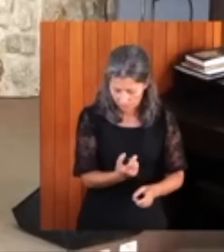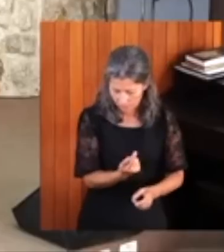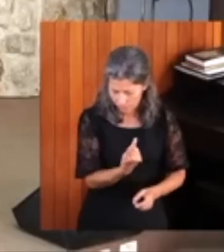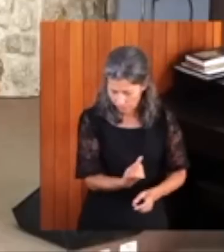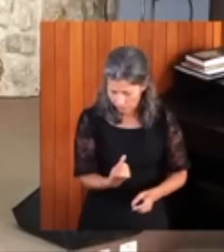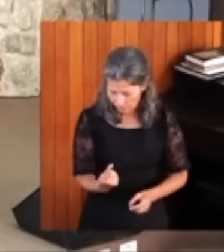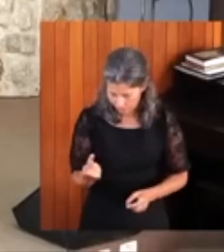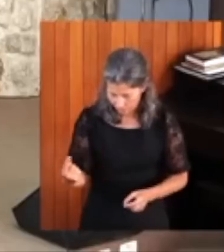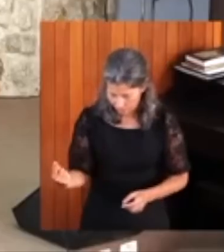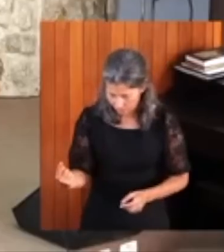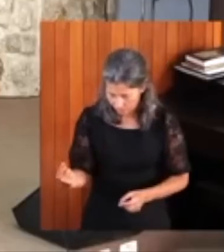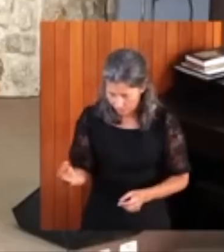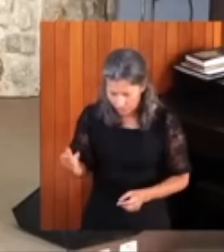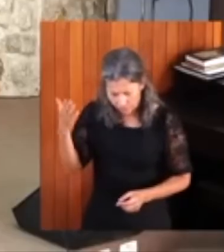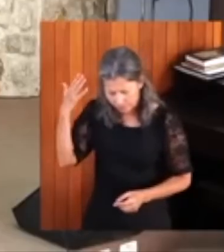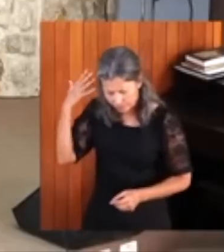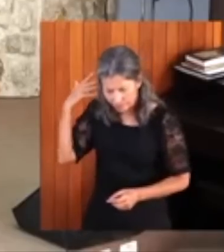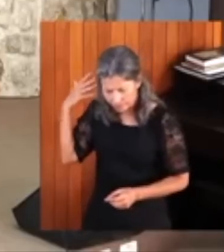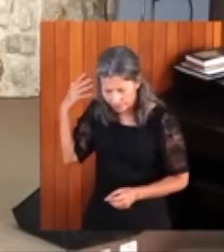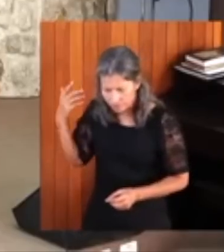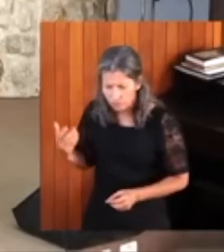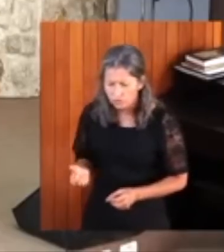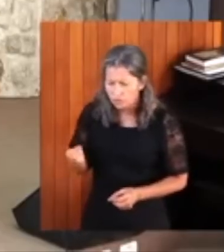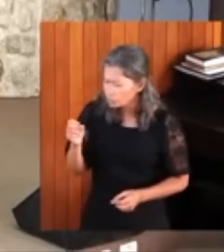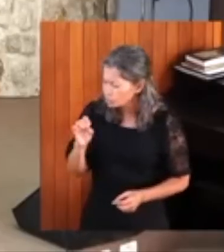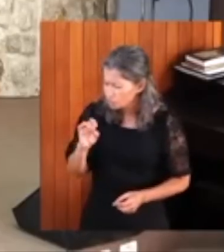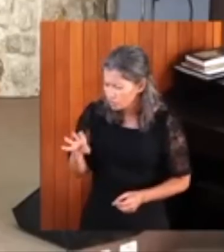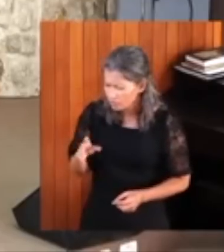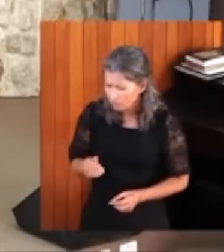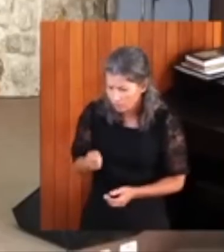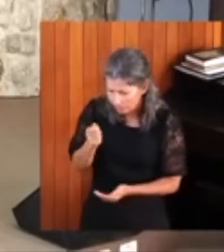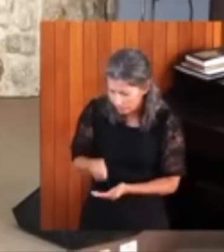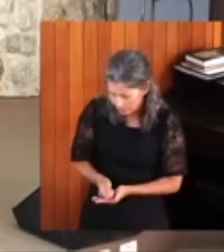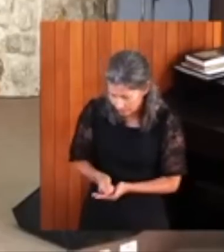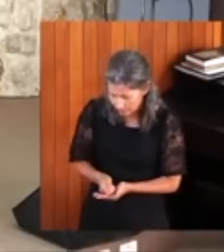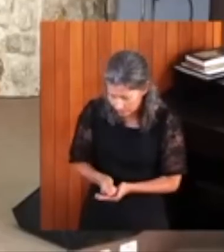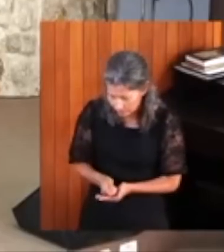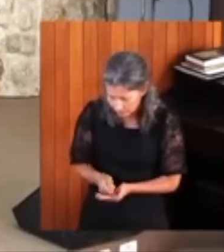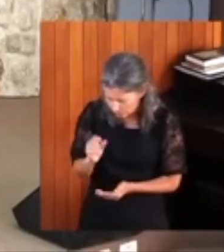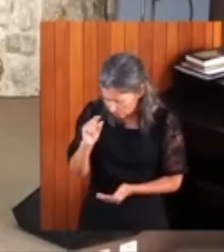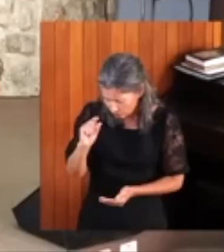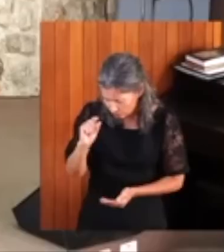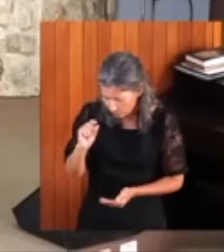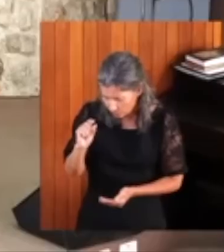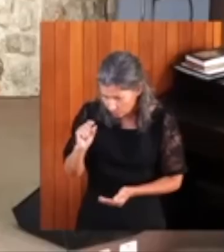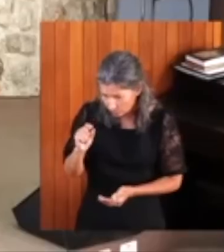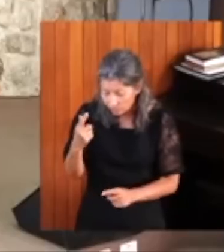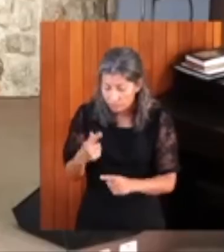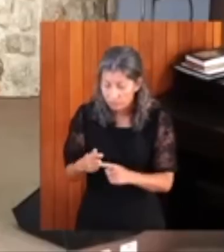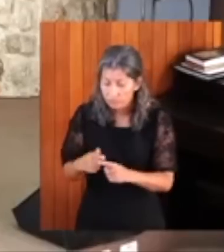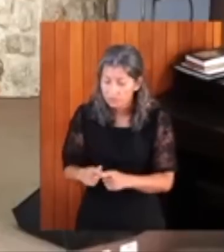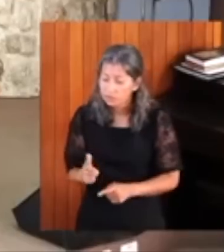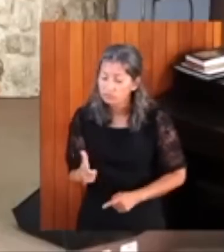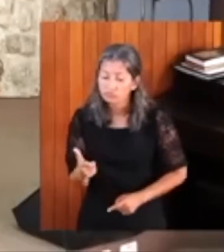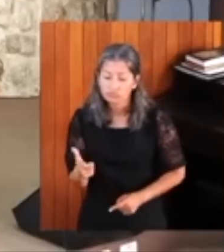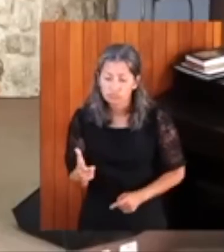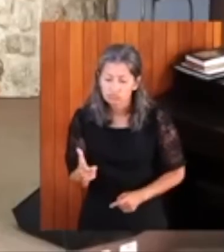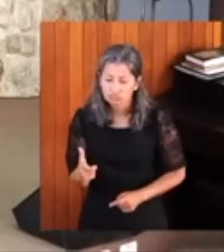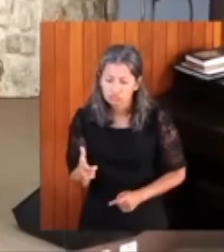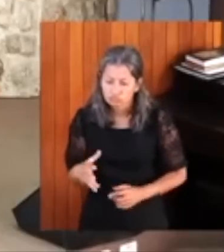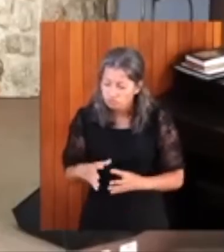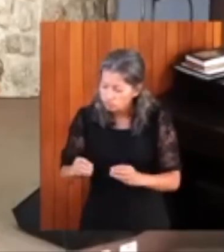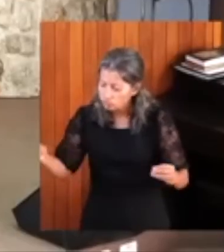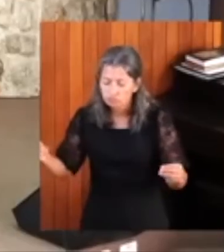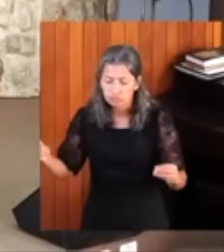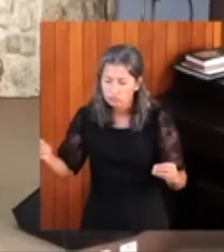um pouquinho de trigo, um pouquinho de vinho, de azeite, porque não havia, você tinha uma escassez, não tinha